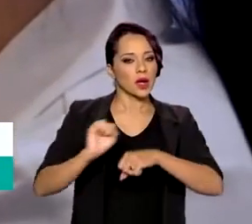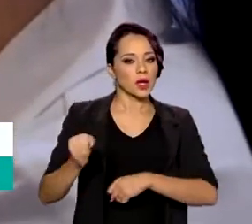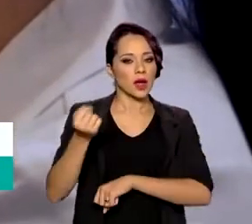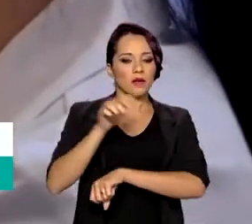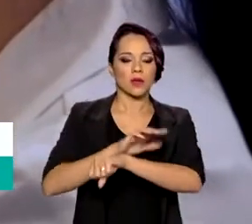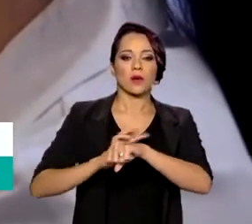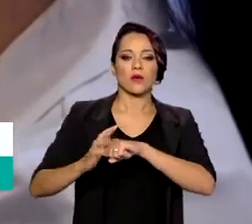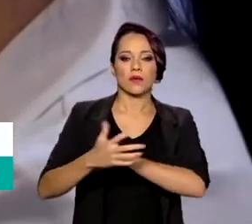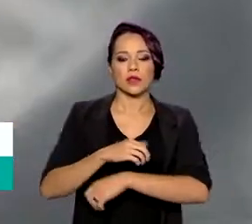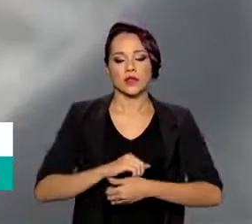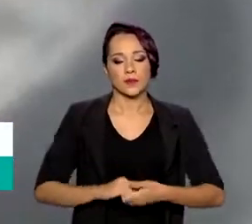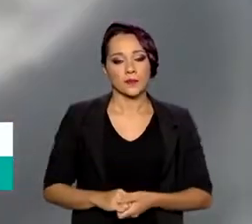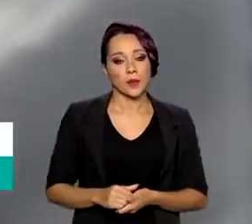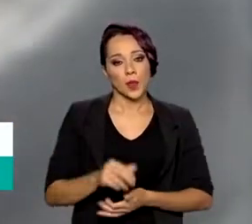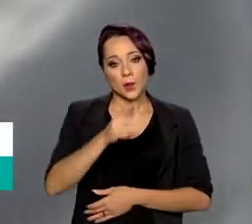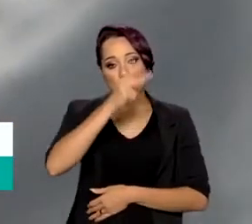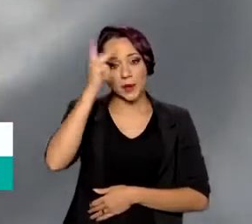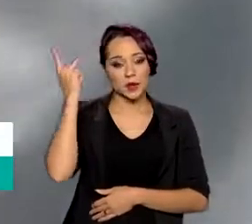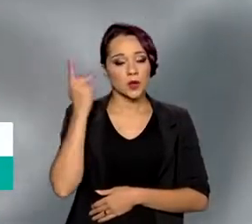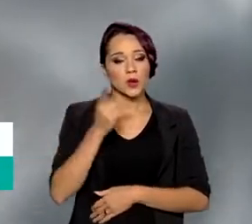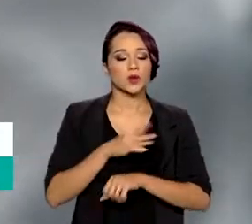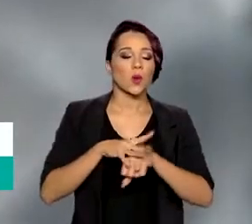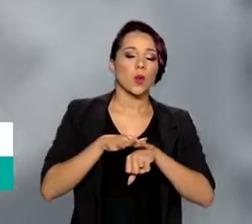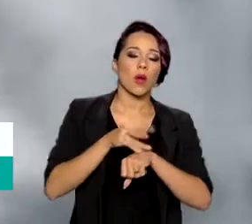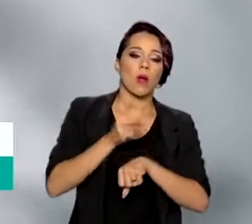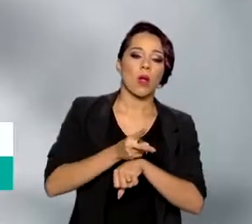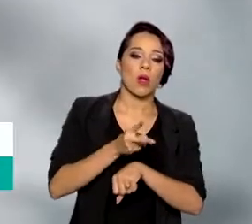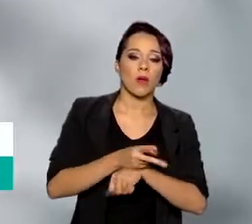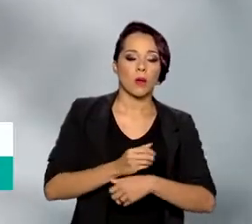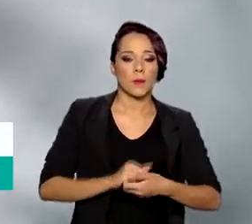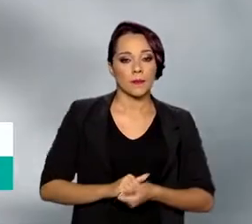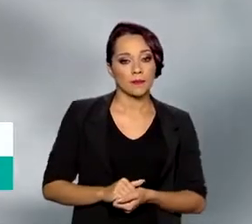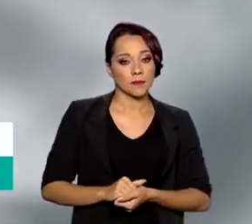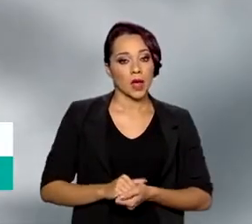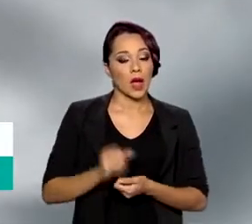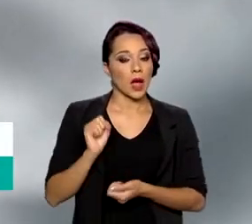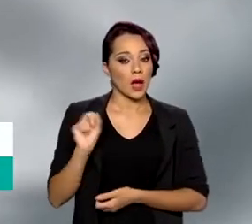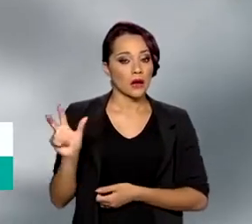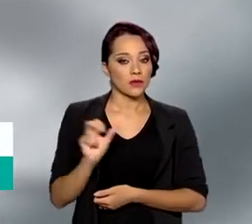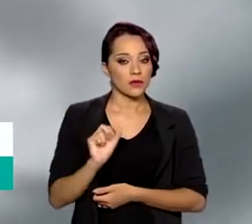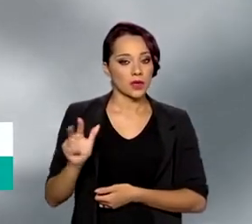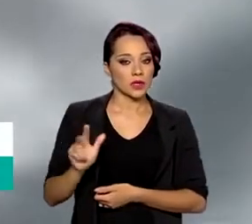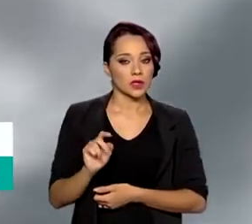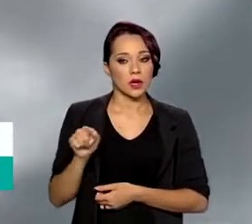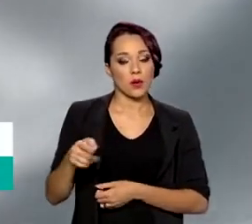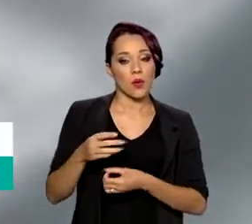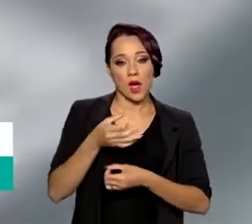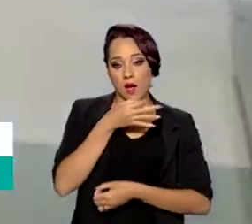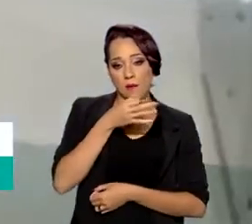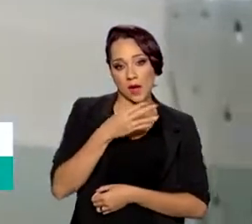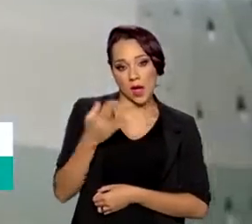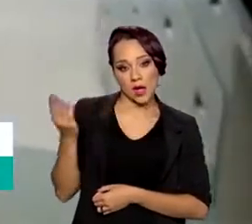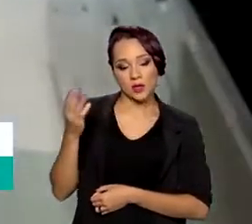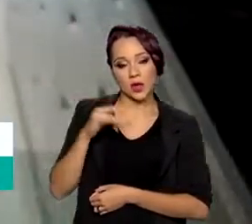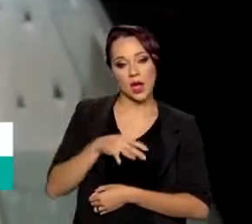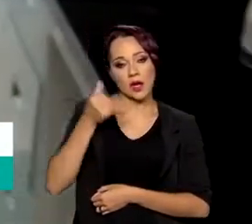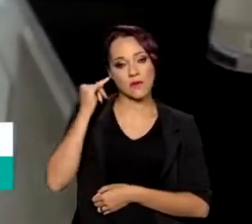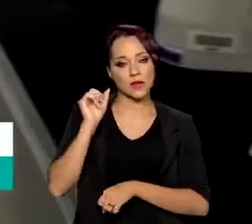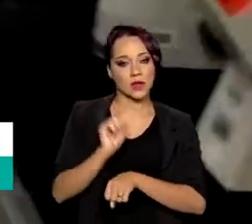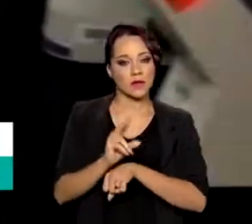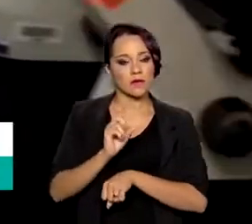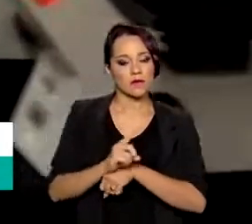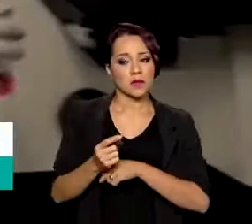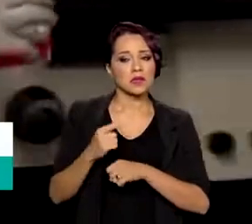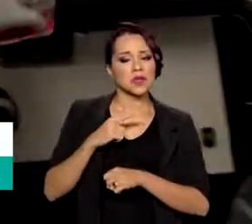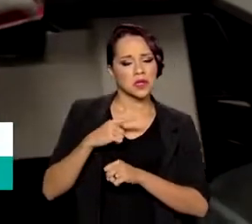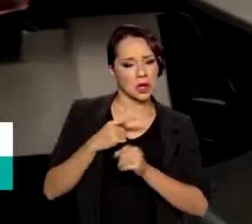da doença, como pessoas com comorbidades. Segundo a Anvisa, o Monopiravir é um antiviral que mostrou